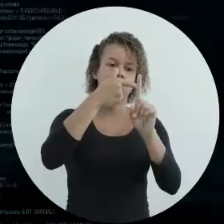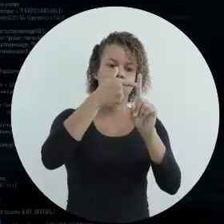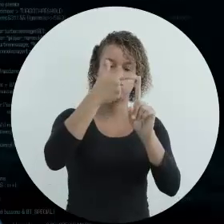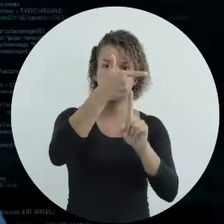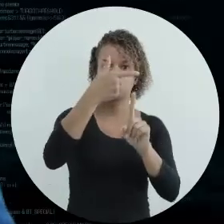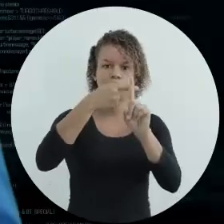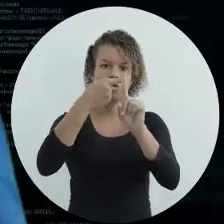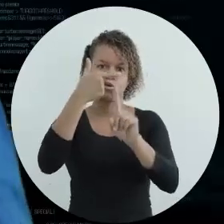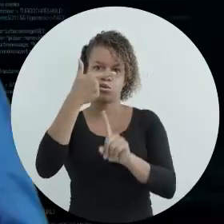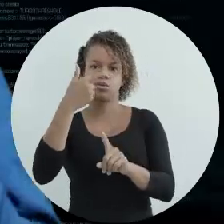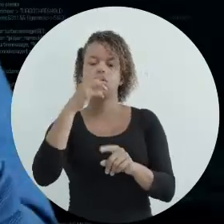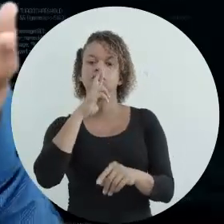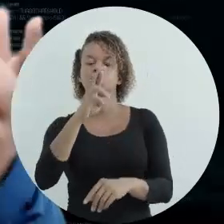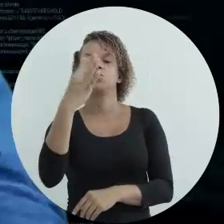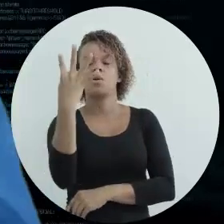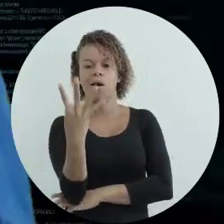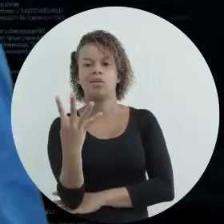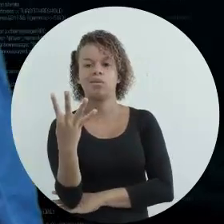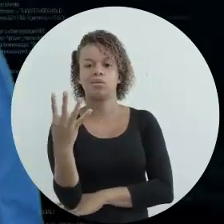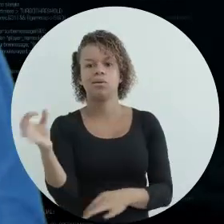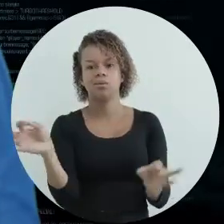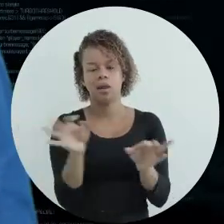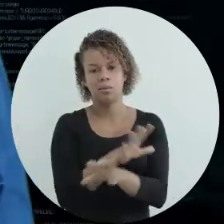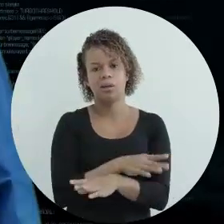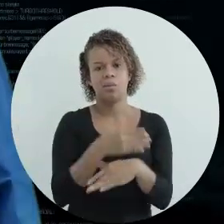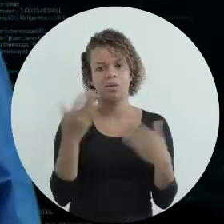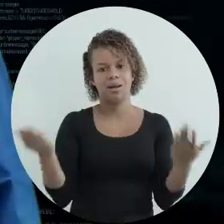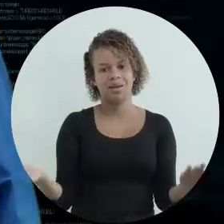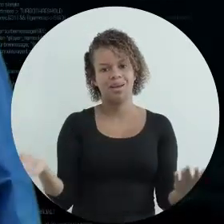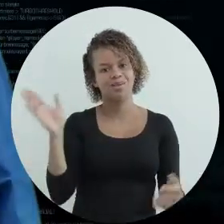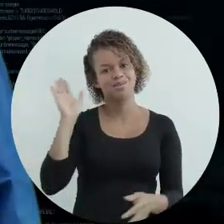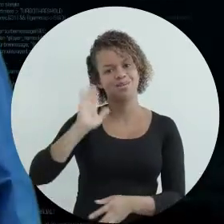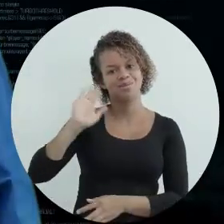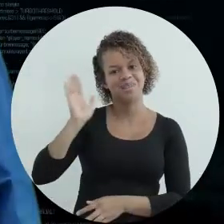Então, terminamos por aqui e nos vemos na próxima competência.